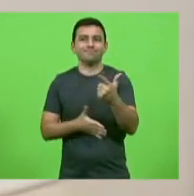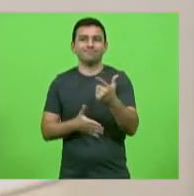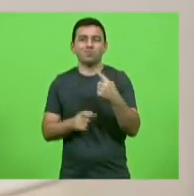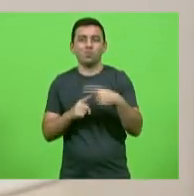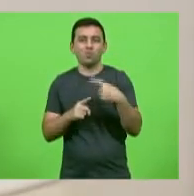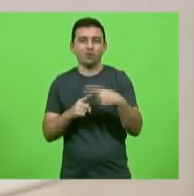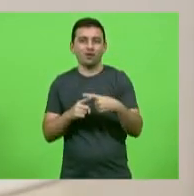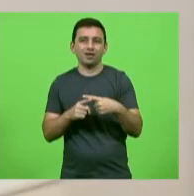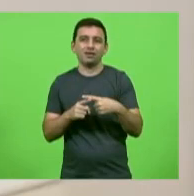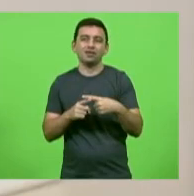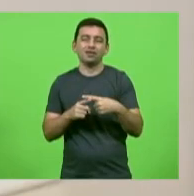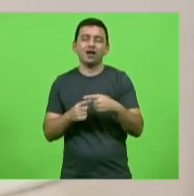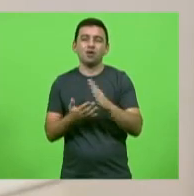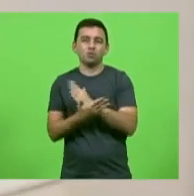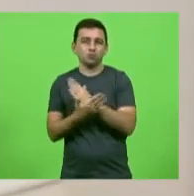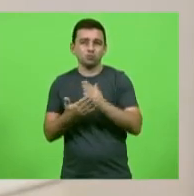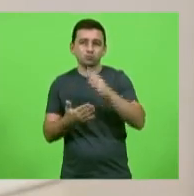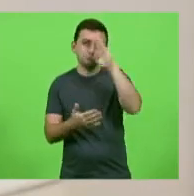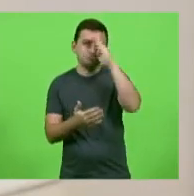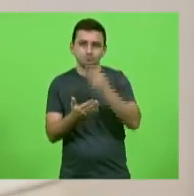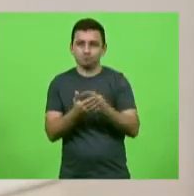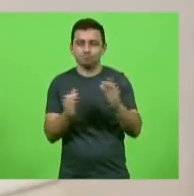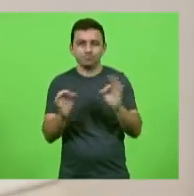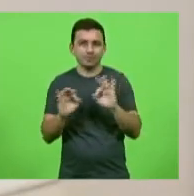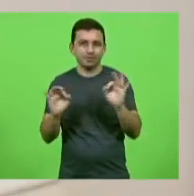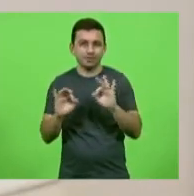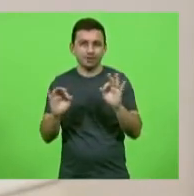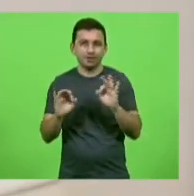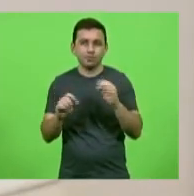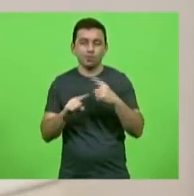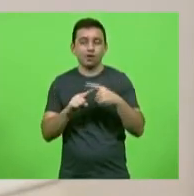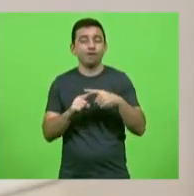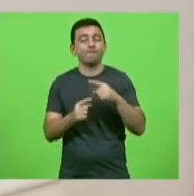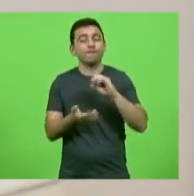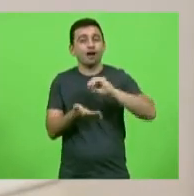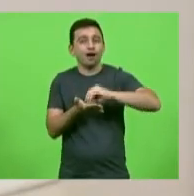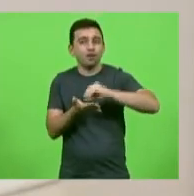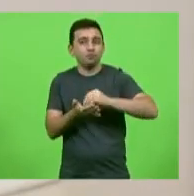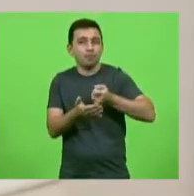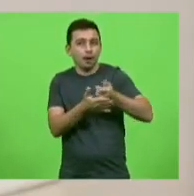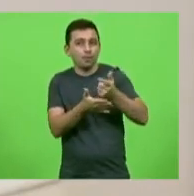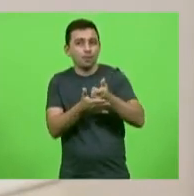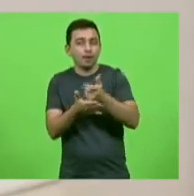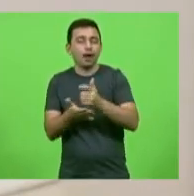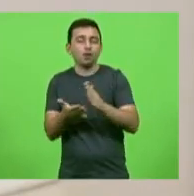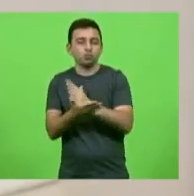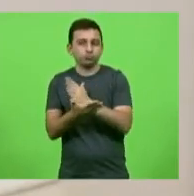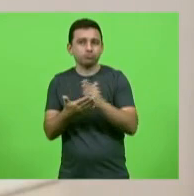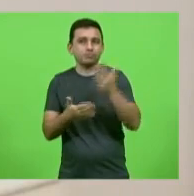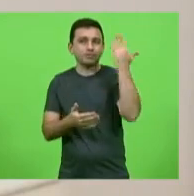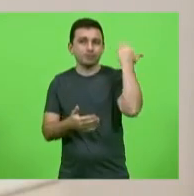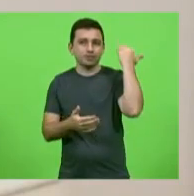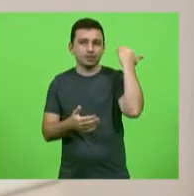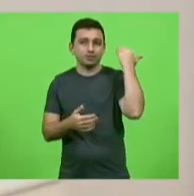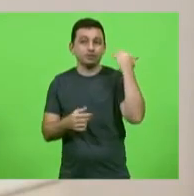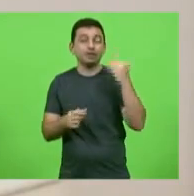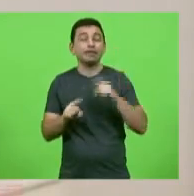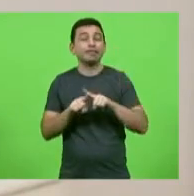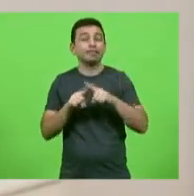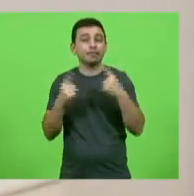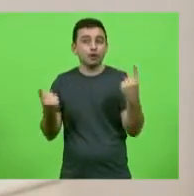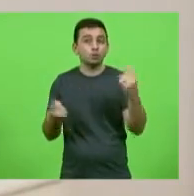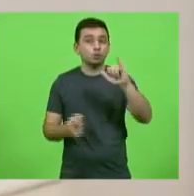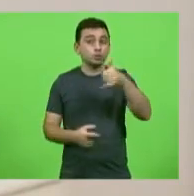com descrédito de fornecedores diante da inadimplência observadas no passado. Ou seja,